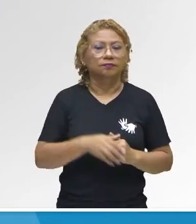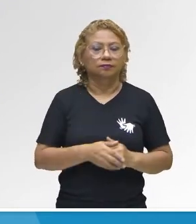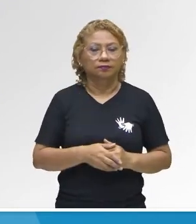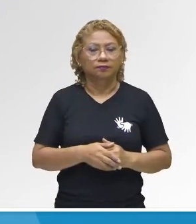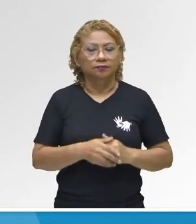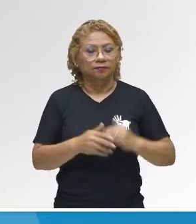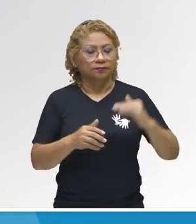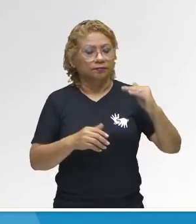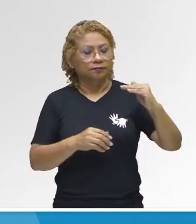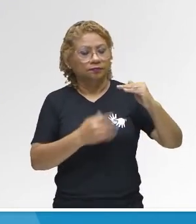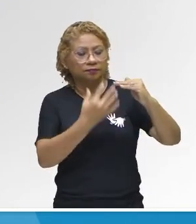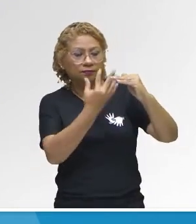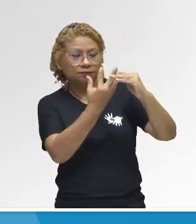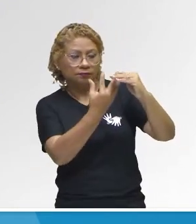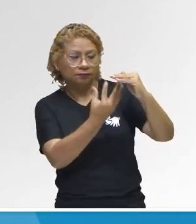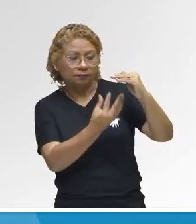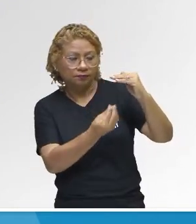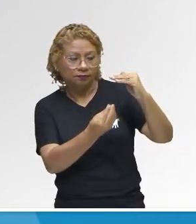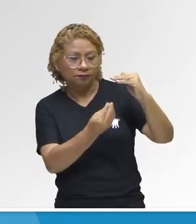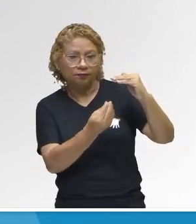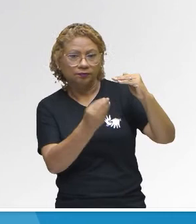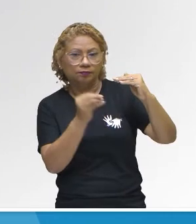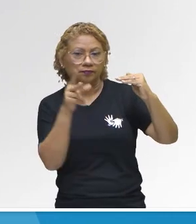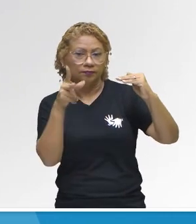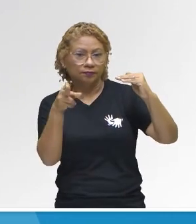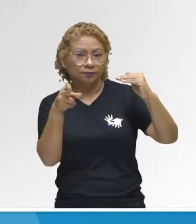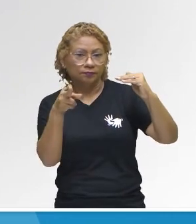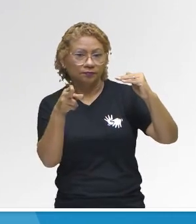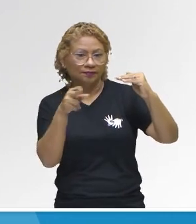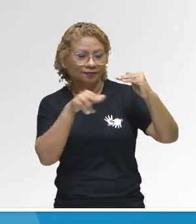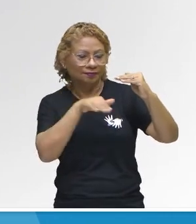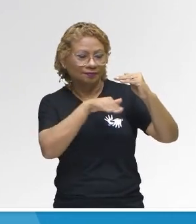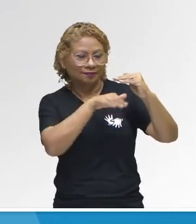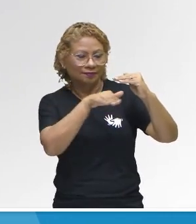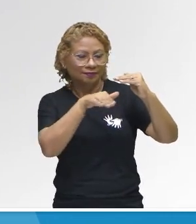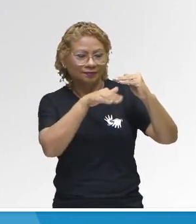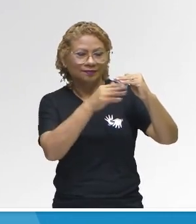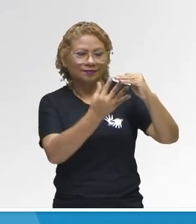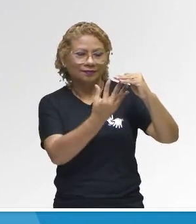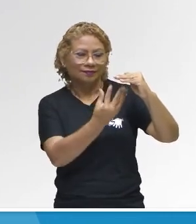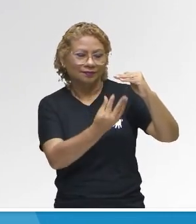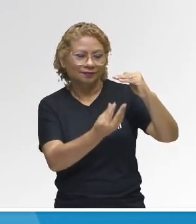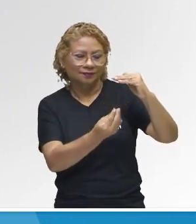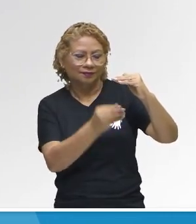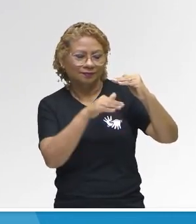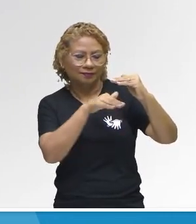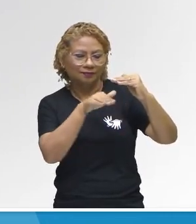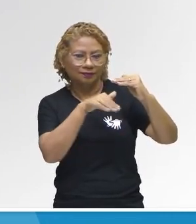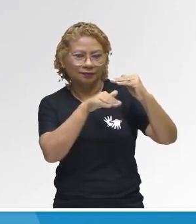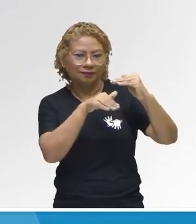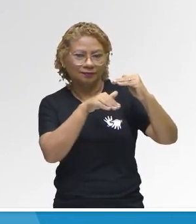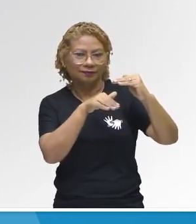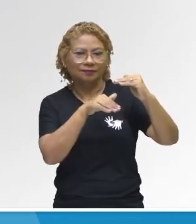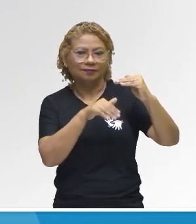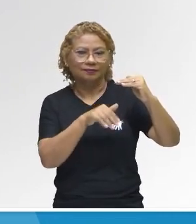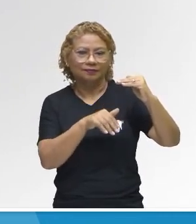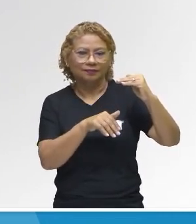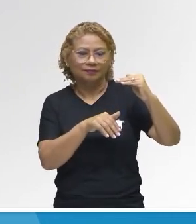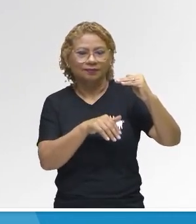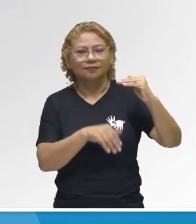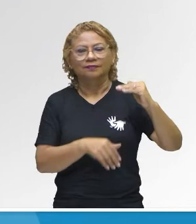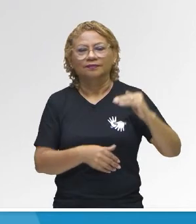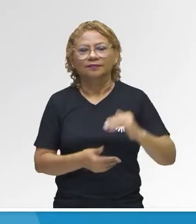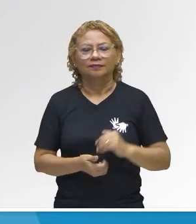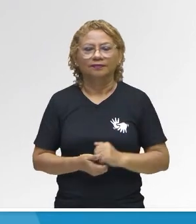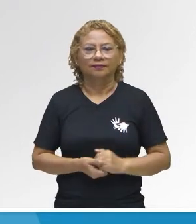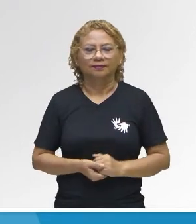desse paralelepípedo nesse plano horizontal aqui, tudo bem? Então ele vai ficar representado mais ou